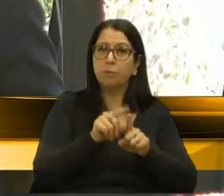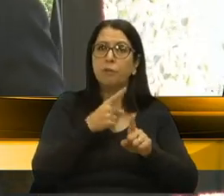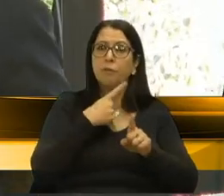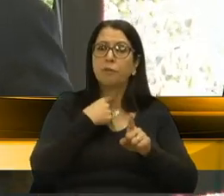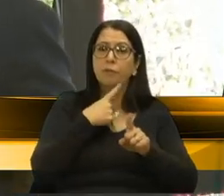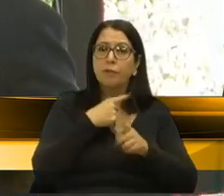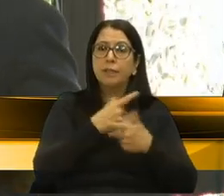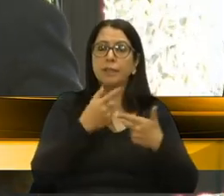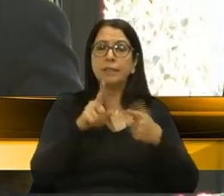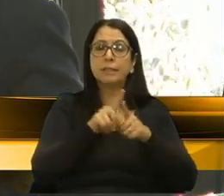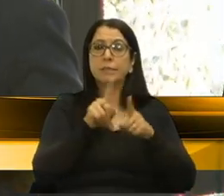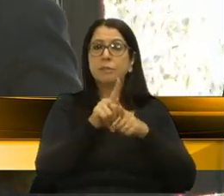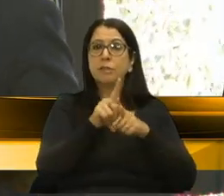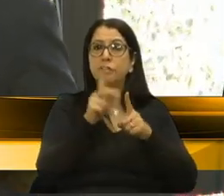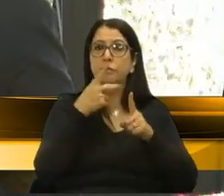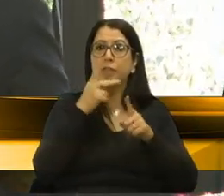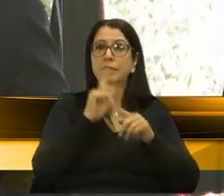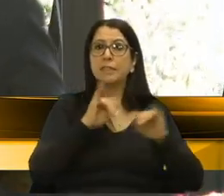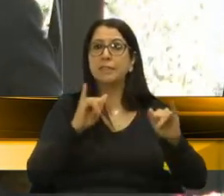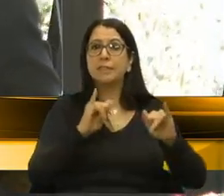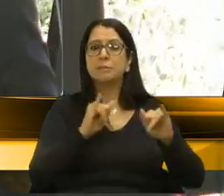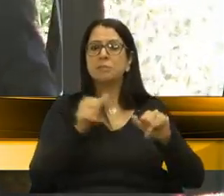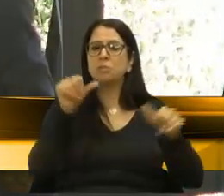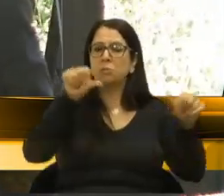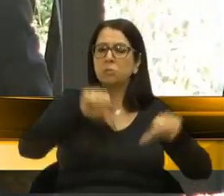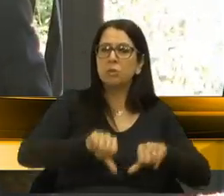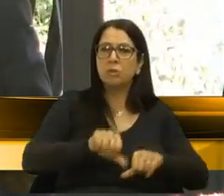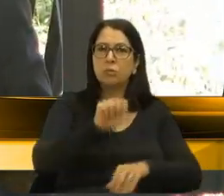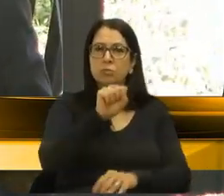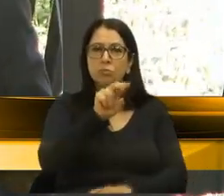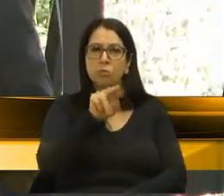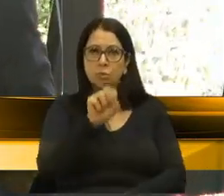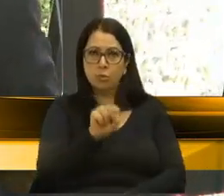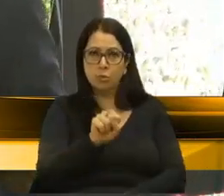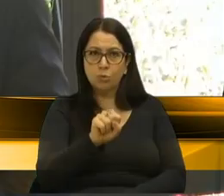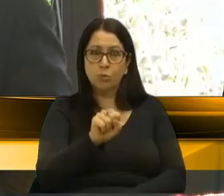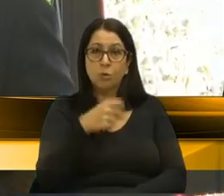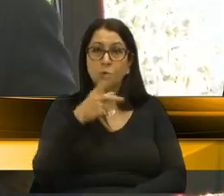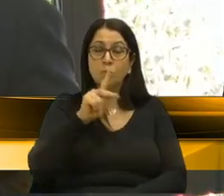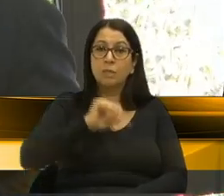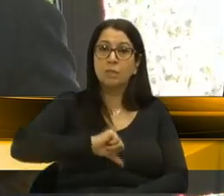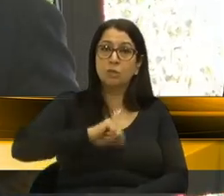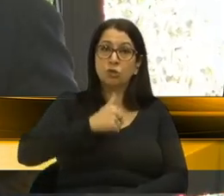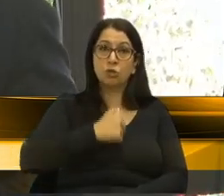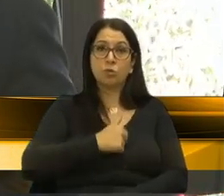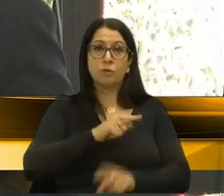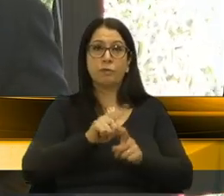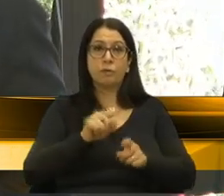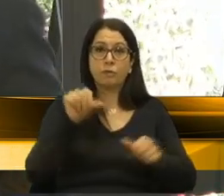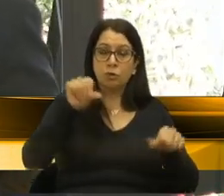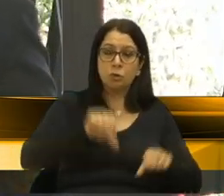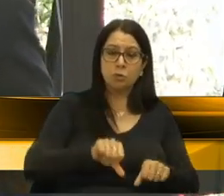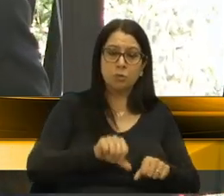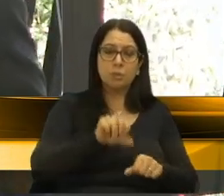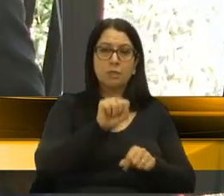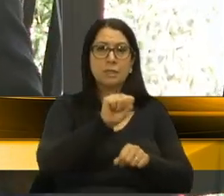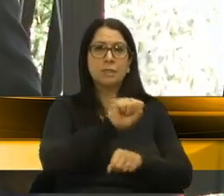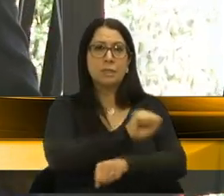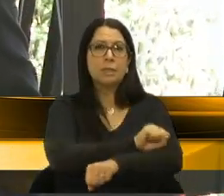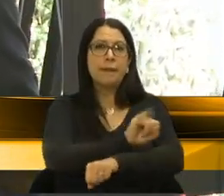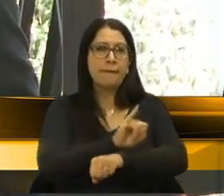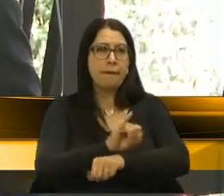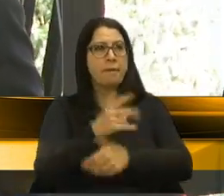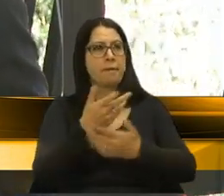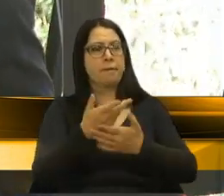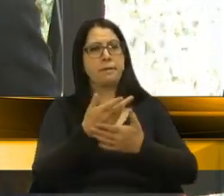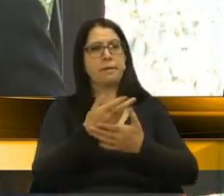sempre, a vontade deles, pronunciamento sempre foi de destruição do SUS. As suas atitudes quando assumiu foi de destruir Senai.